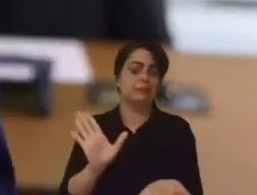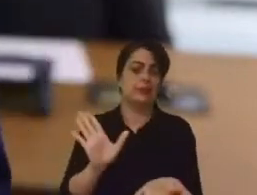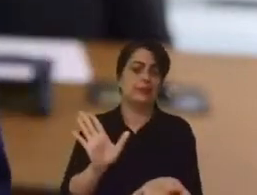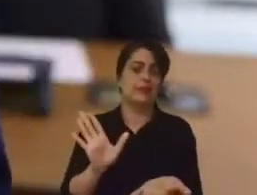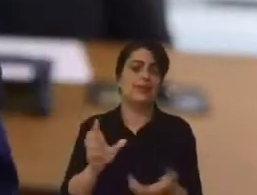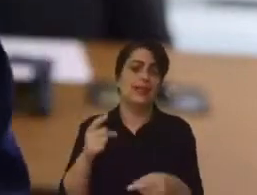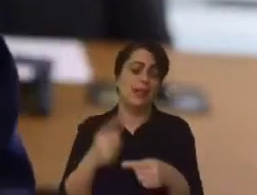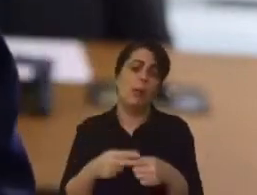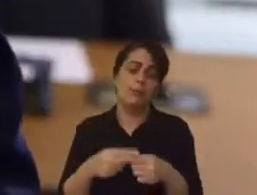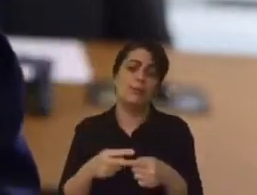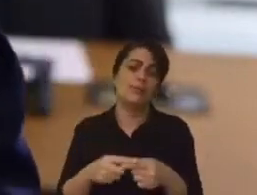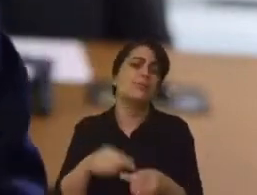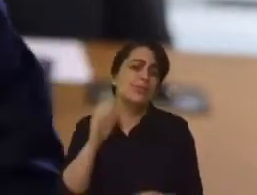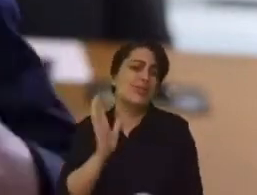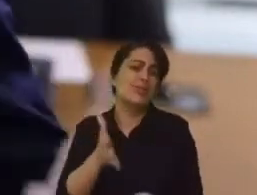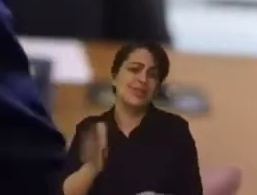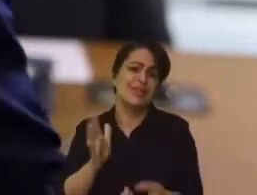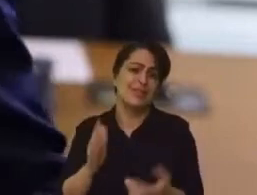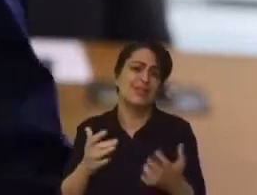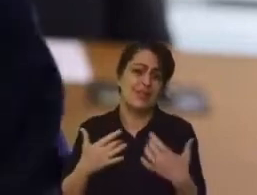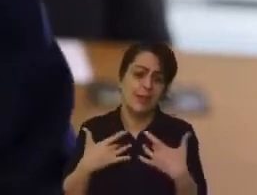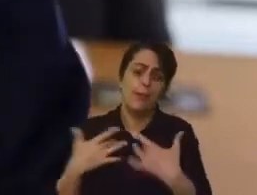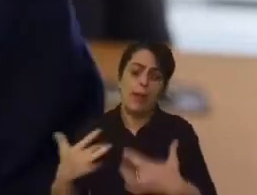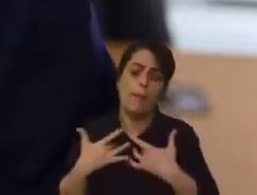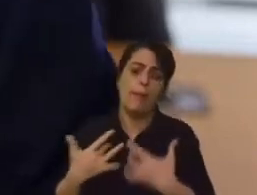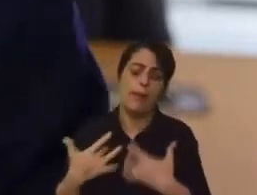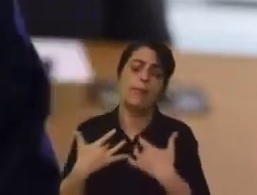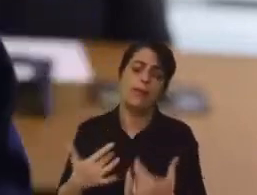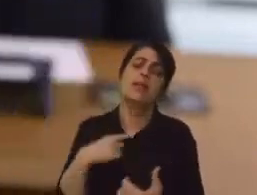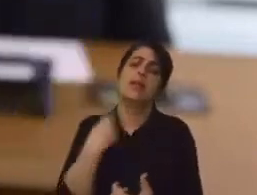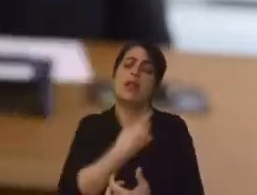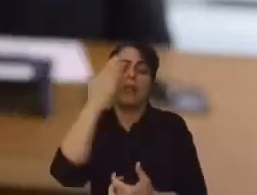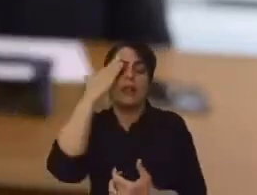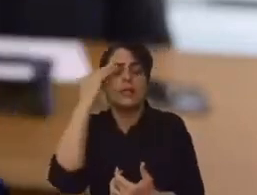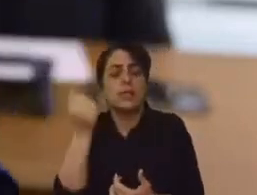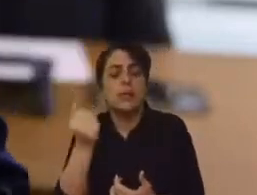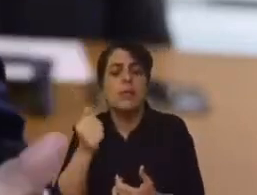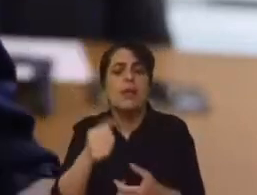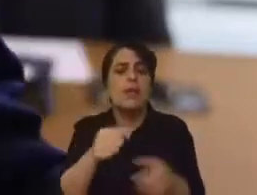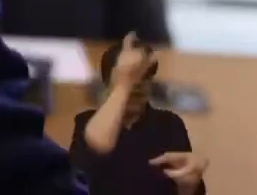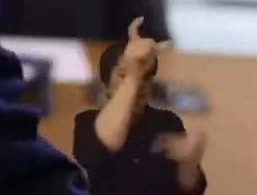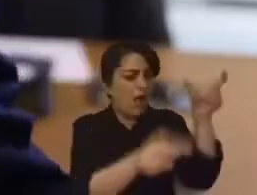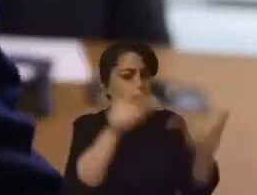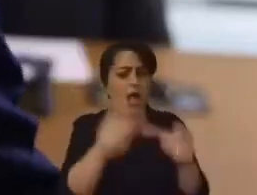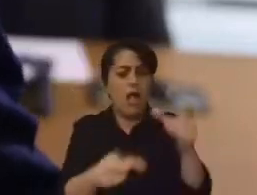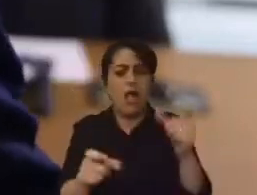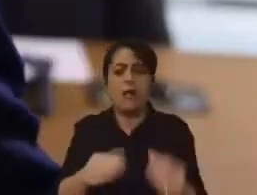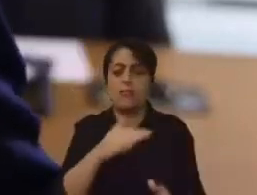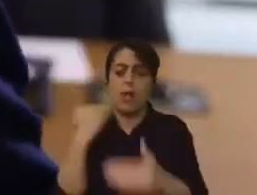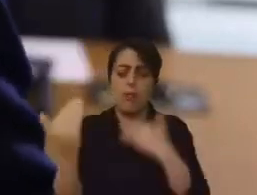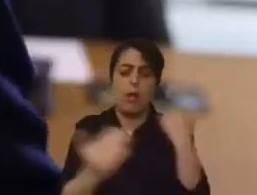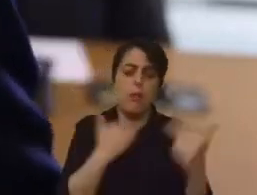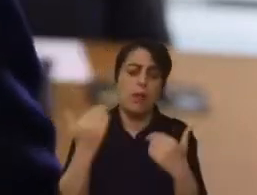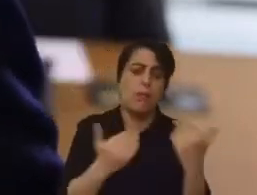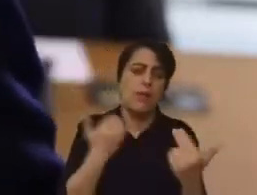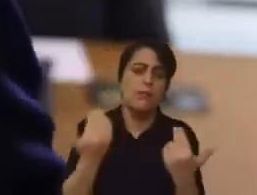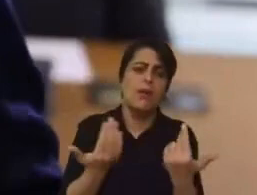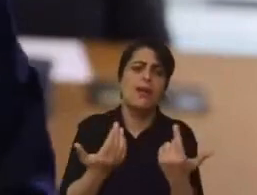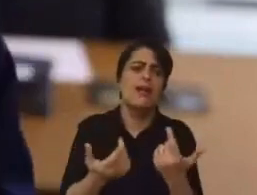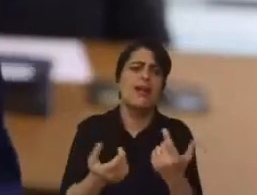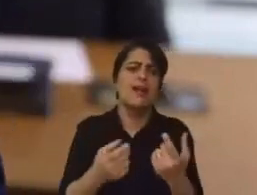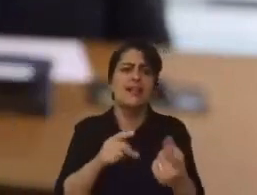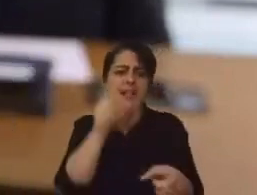mil, sabe, mortes que nós tivemos, aos familiares, às pessoas que ficaram, sabe, chorando até hoje, os seus